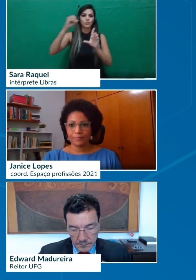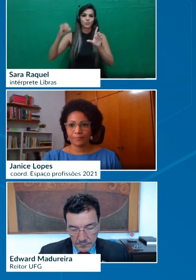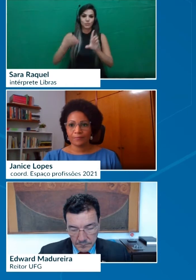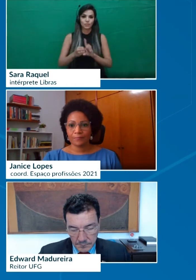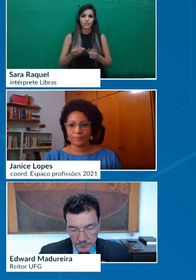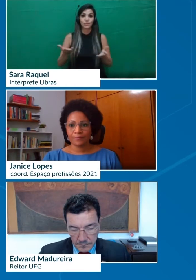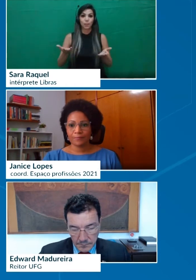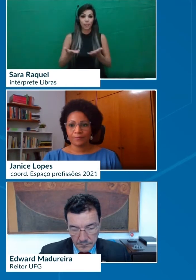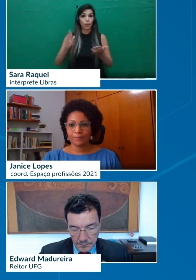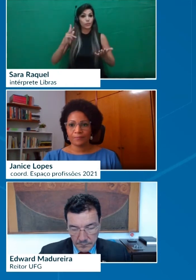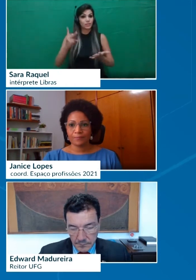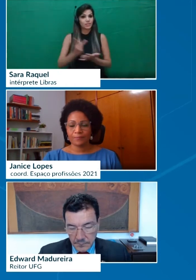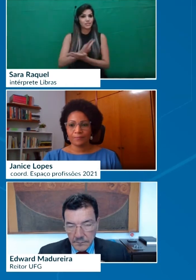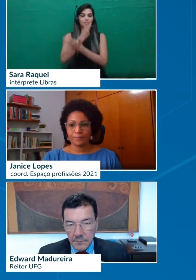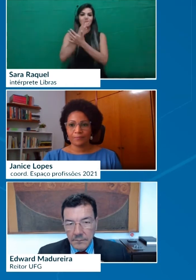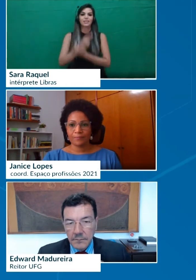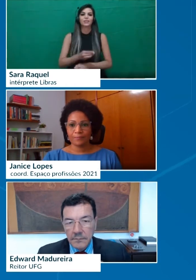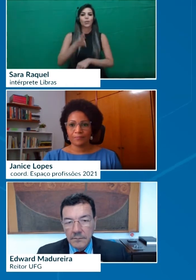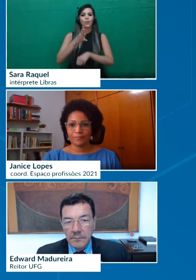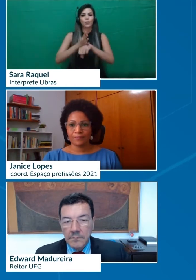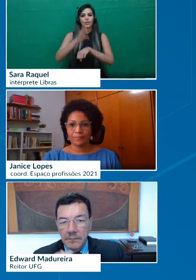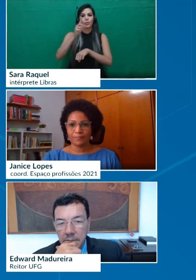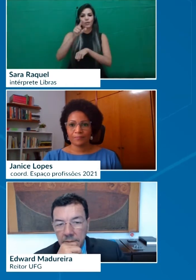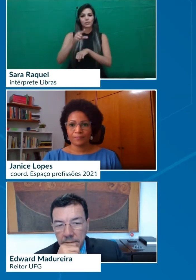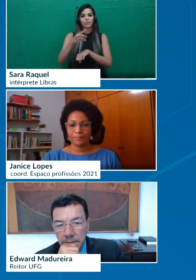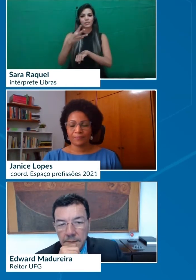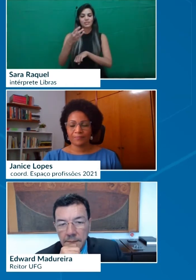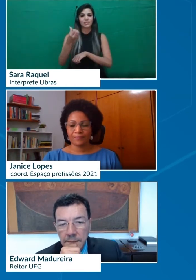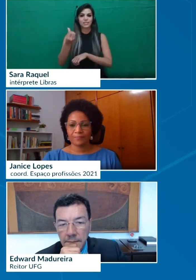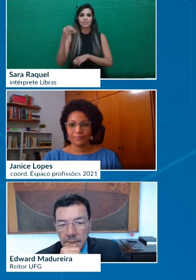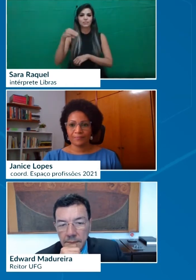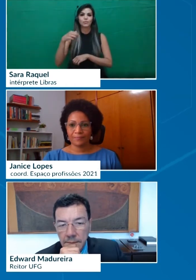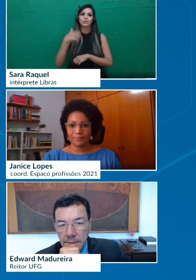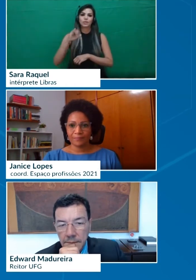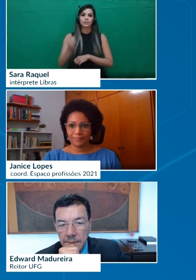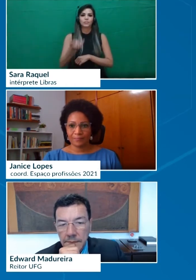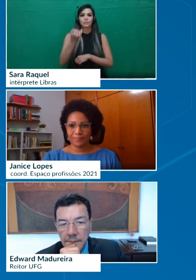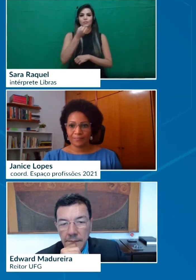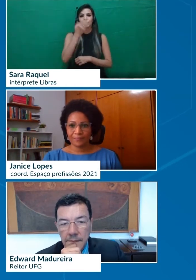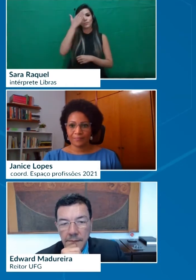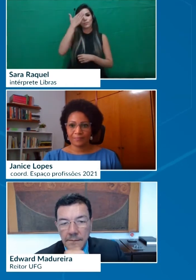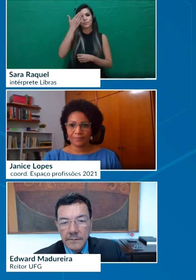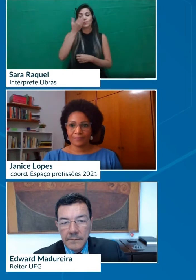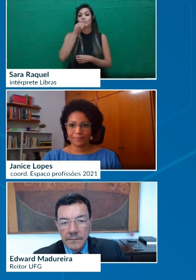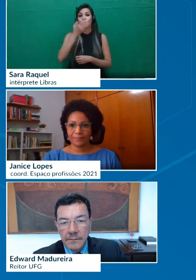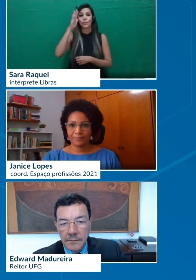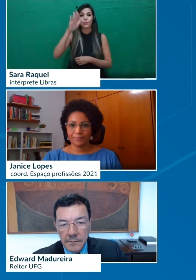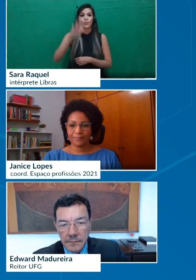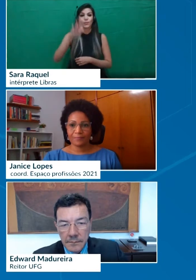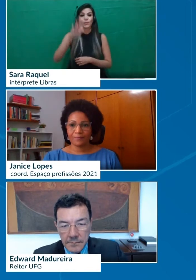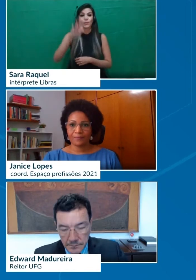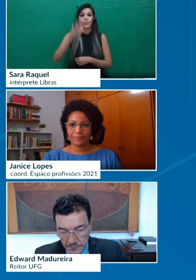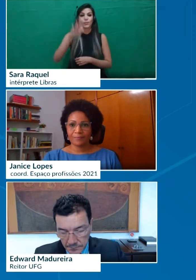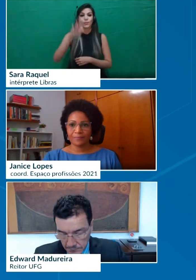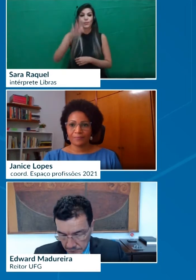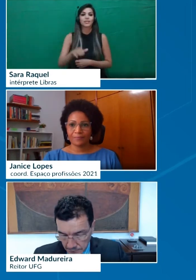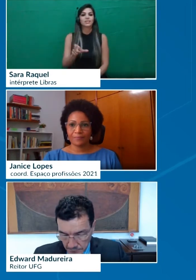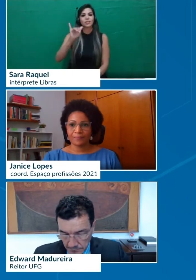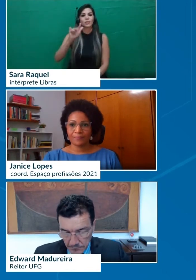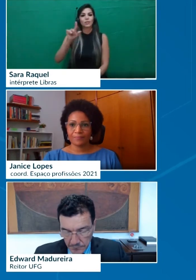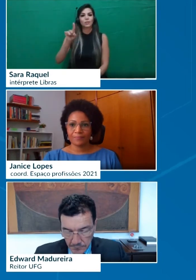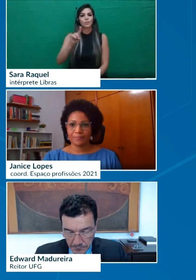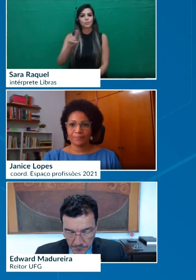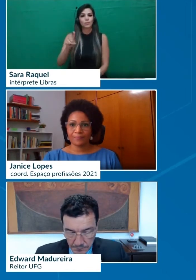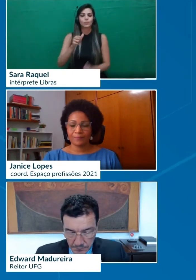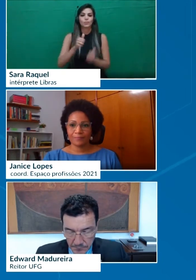vivo, são 4 horas e 36 minutos. Quero aproveitar para dar boa tarde aqui para o Luiz de Oliveira, que está acompanhando, o